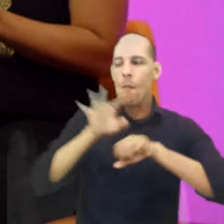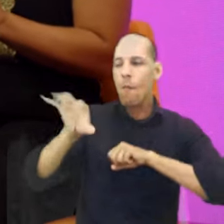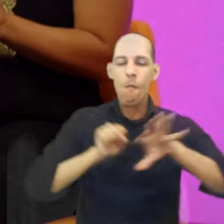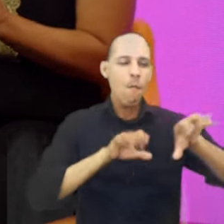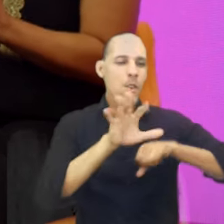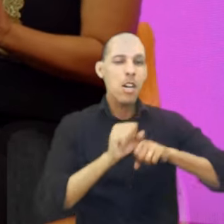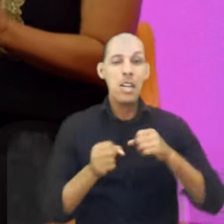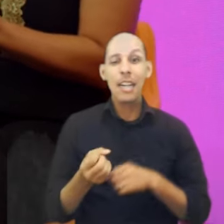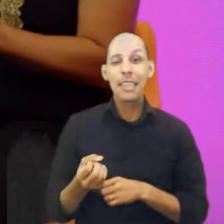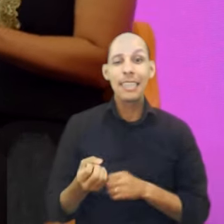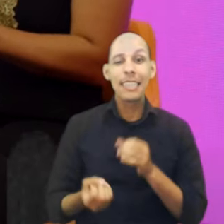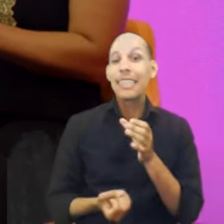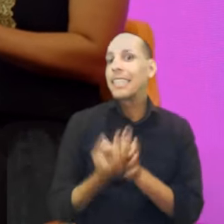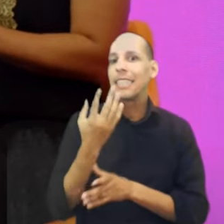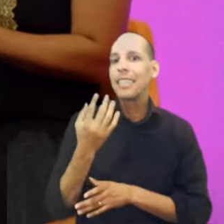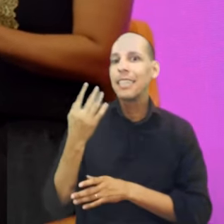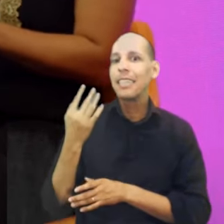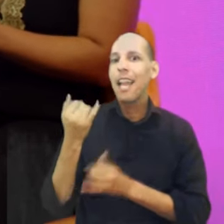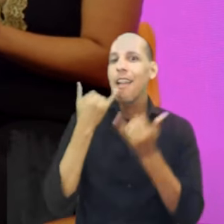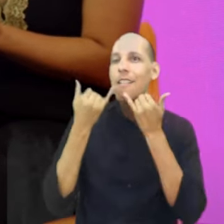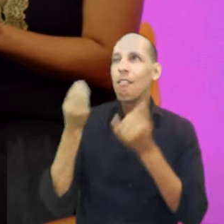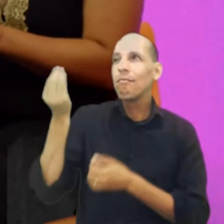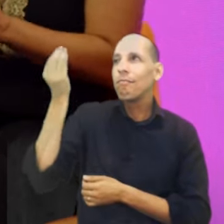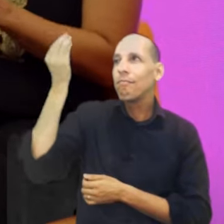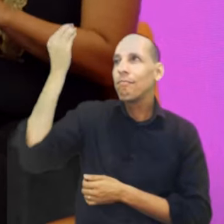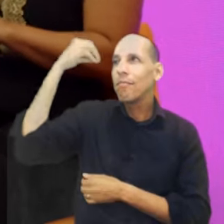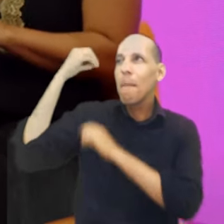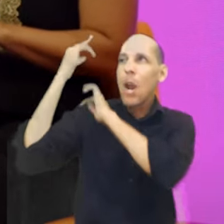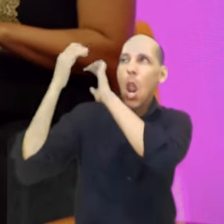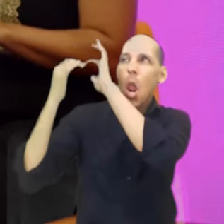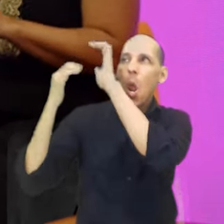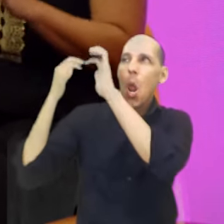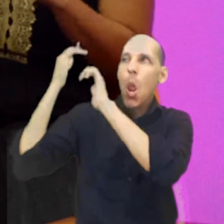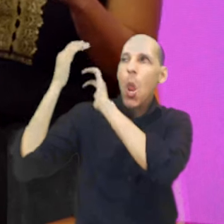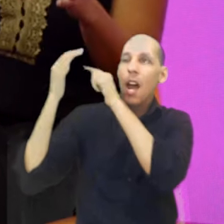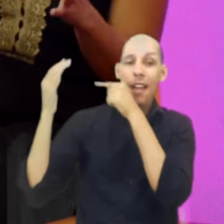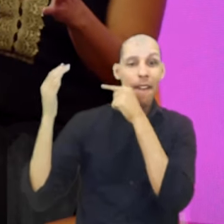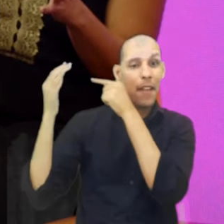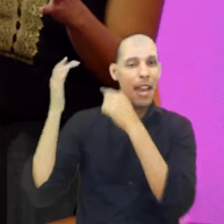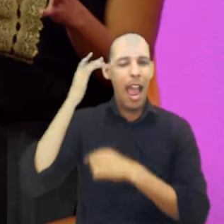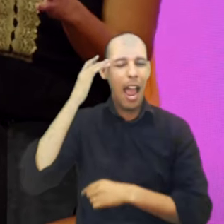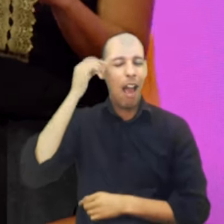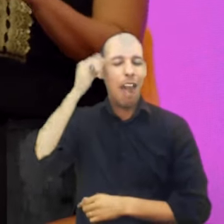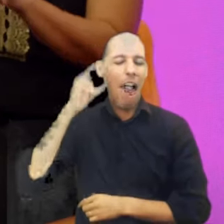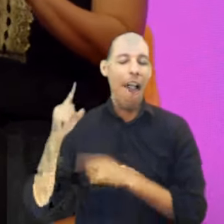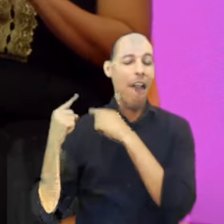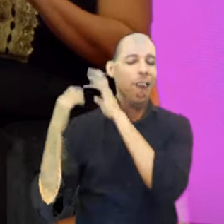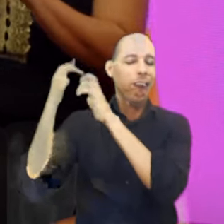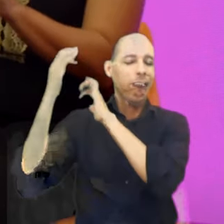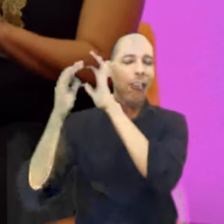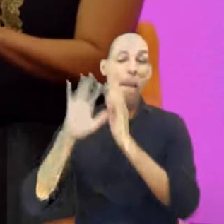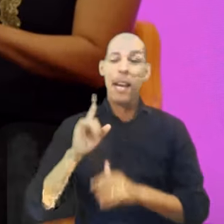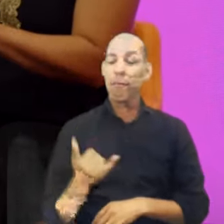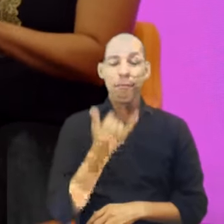vai criando as informações dentro do nosso cérebro. E aí, o nosso cérebro, ele acha que ele está sendo esperto, e aí a gente, às